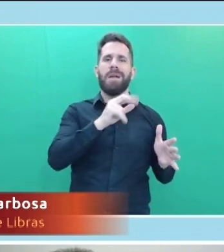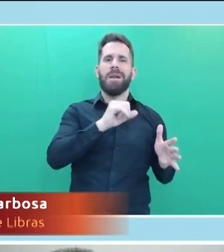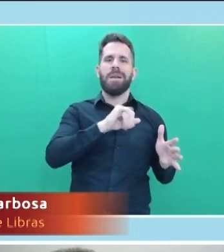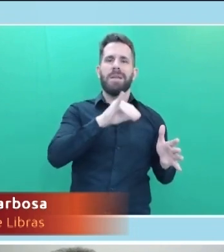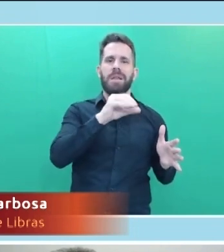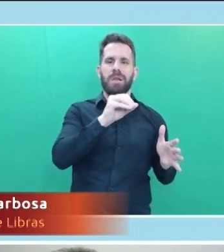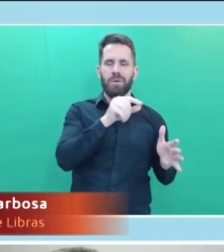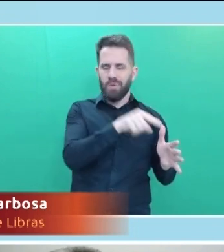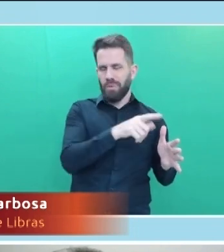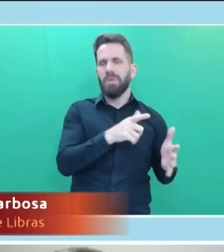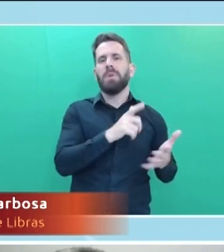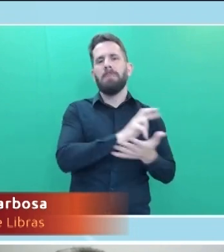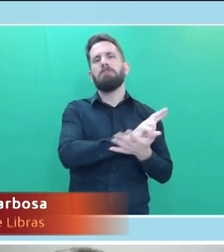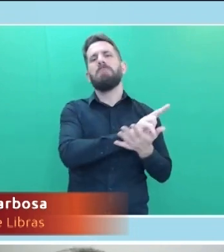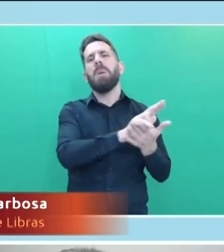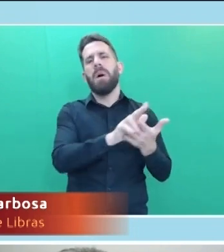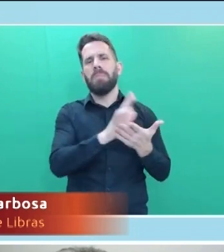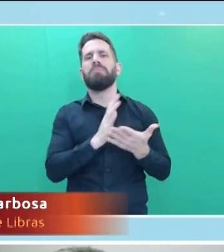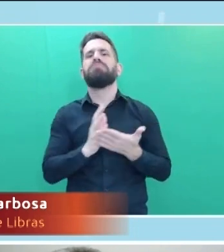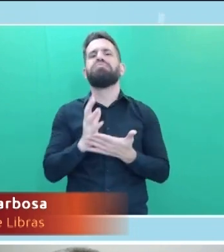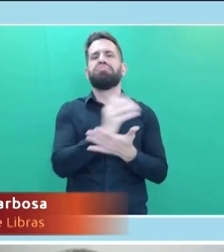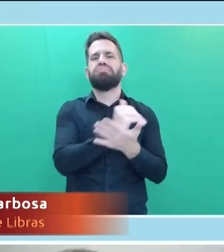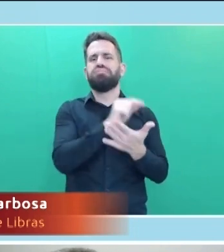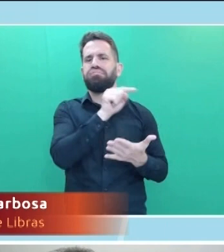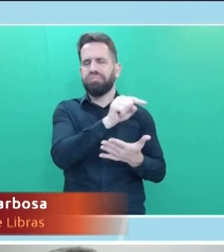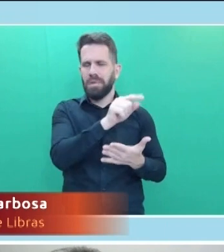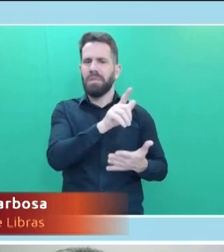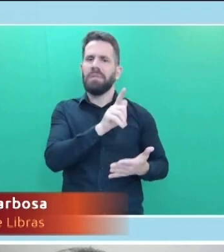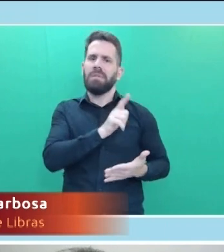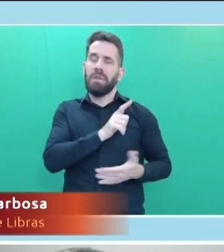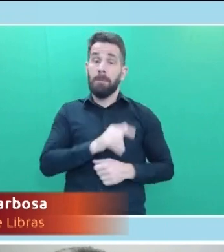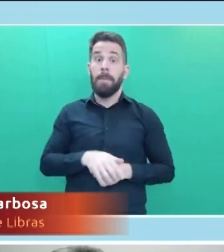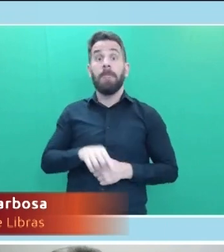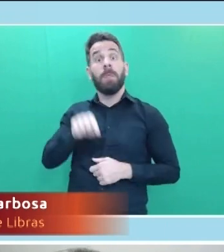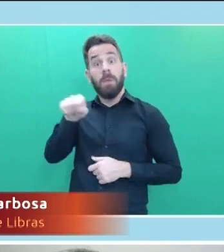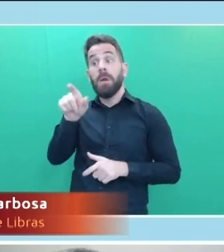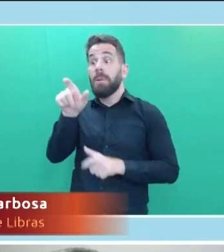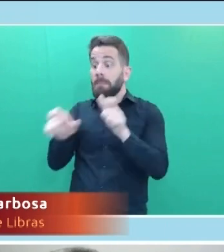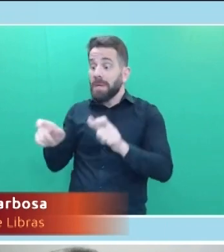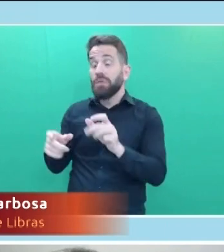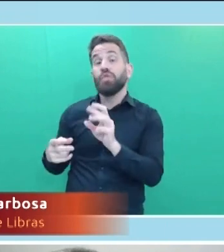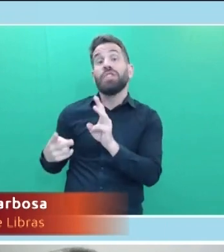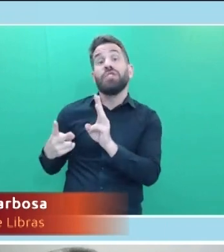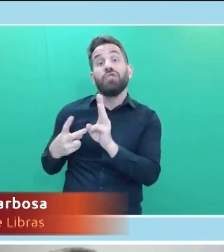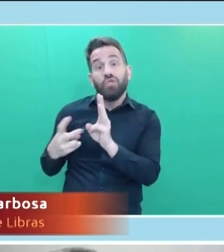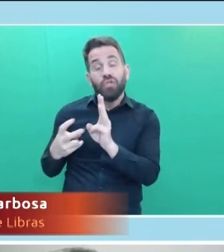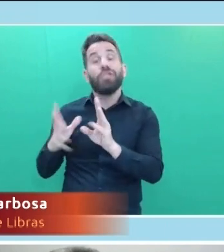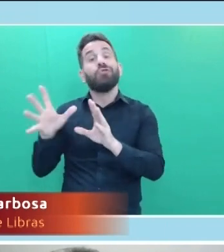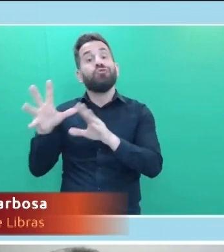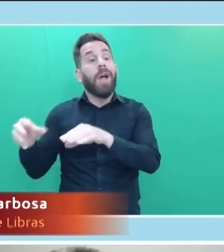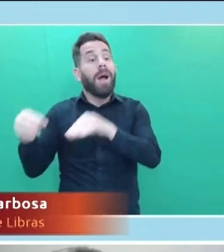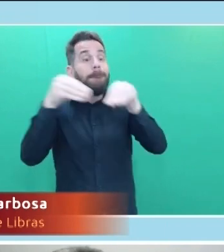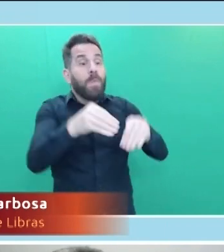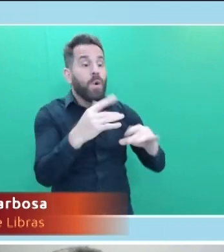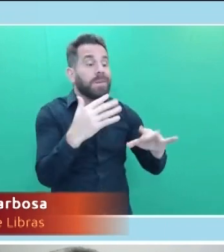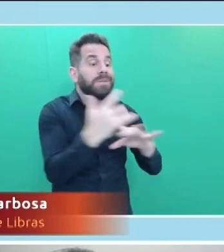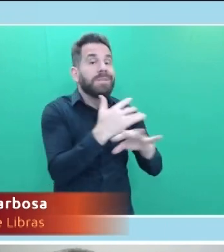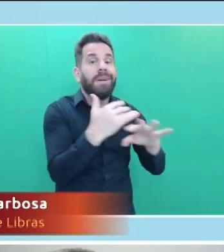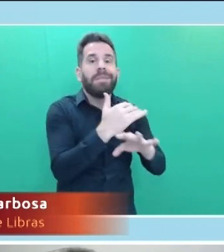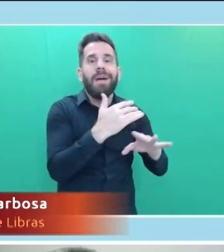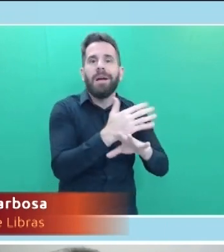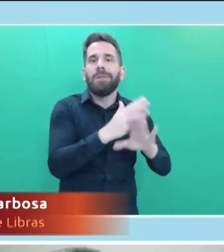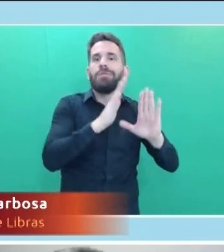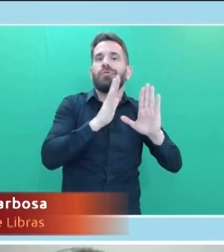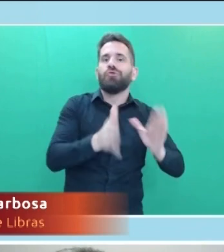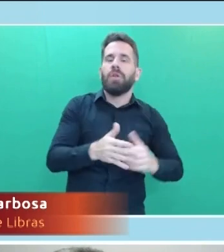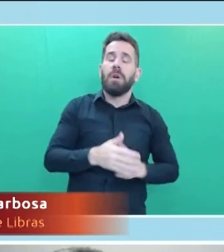a população indígena está espalhada, né, na zona urbana dos municípios. E talvez em busca aí